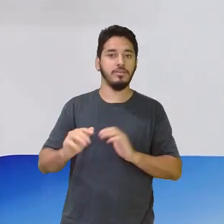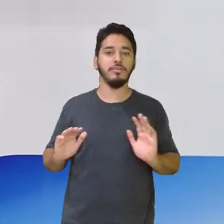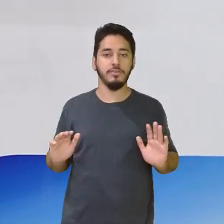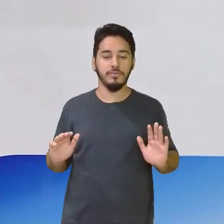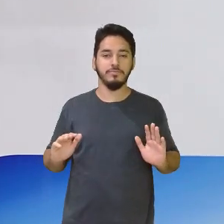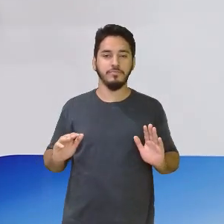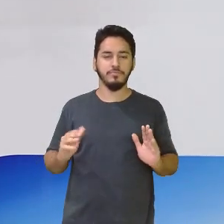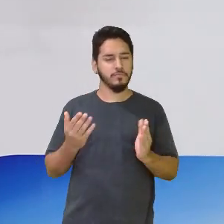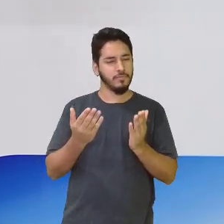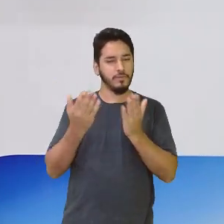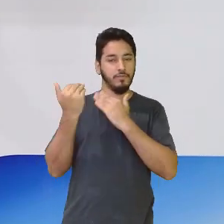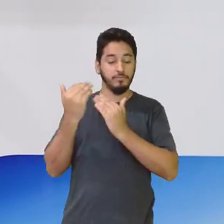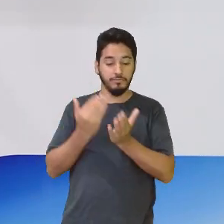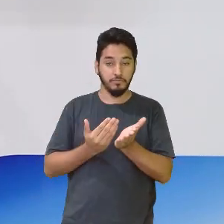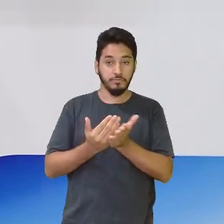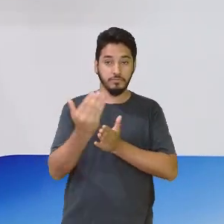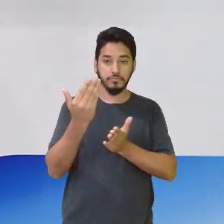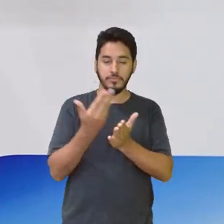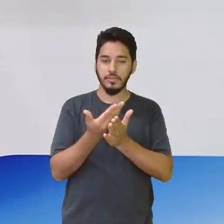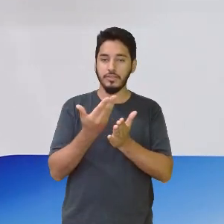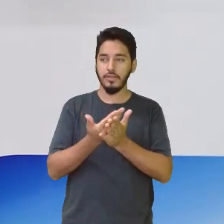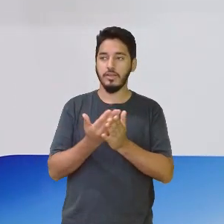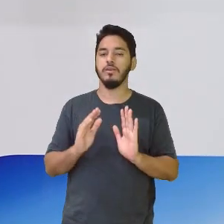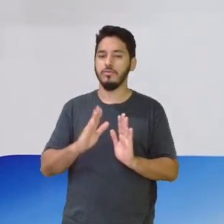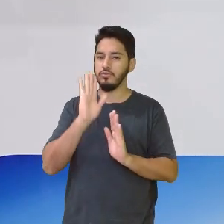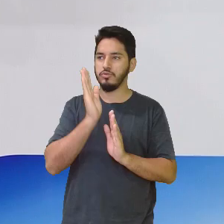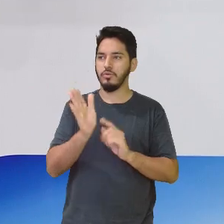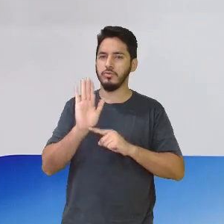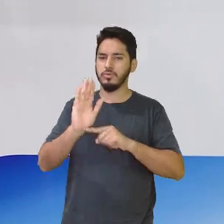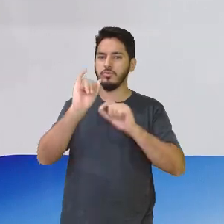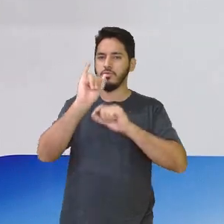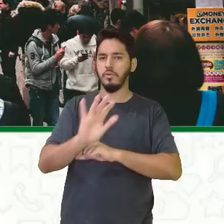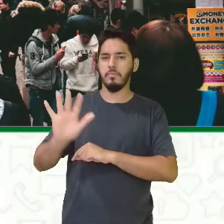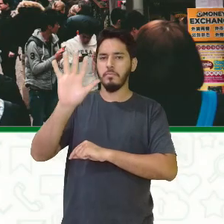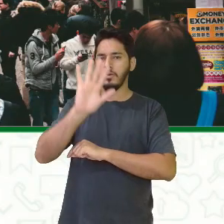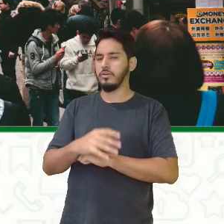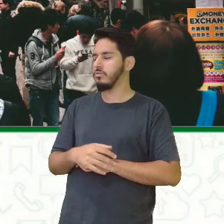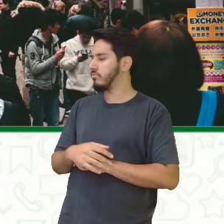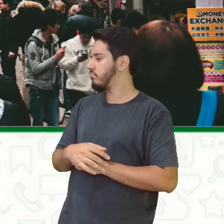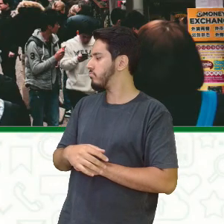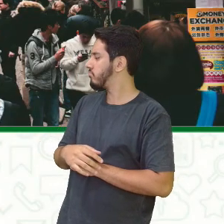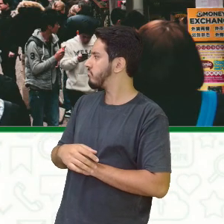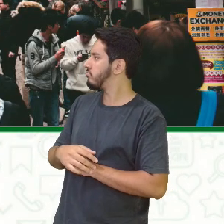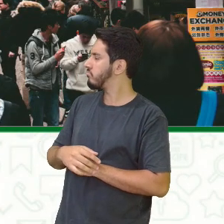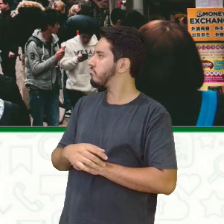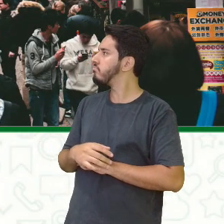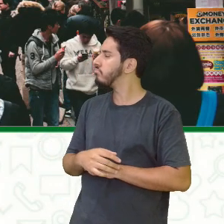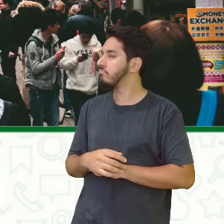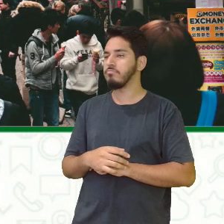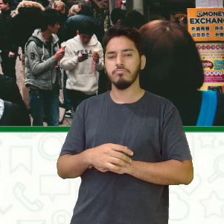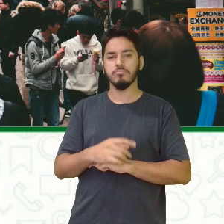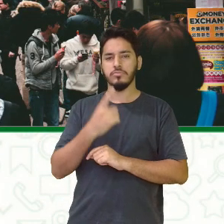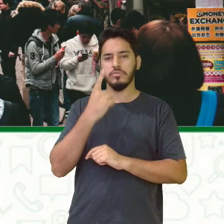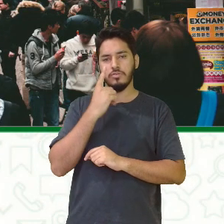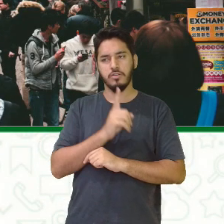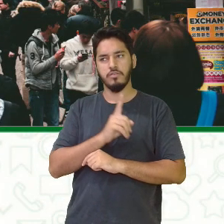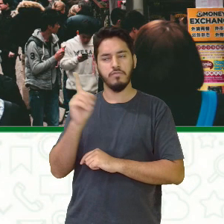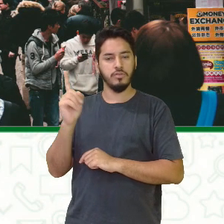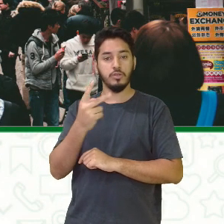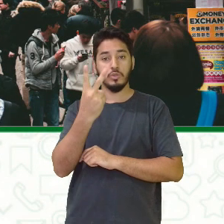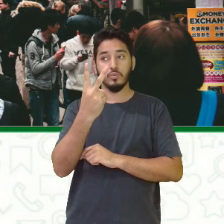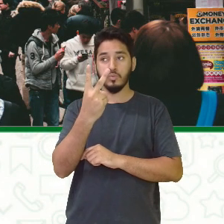caminhada. Vamos agora iniciar a nossa aula, já mostrando aqui uma imagem que você vê aqui de